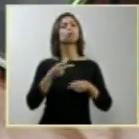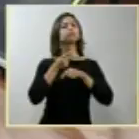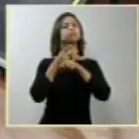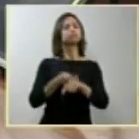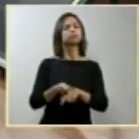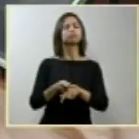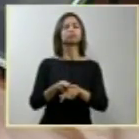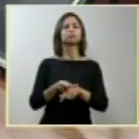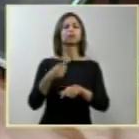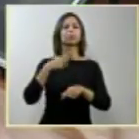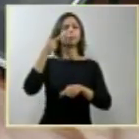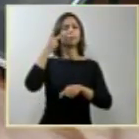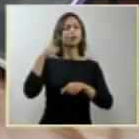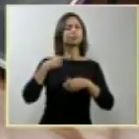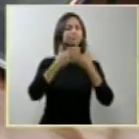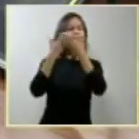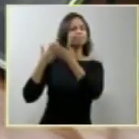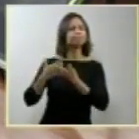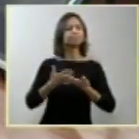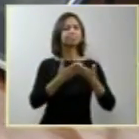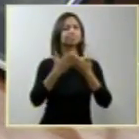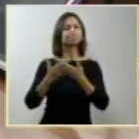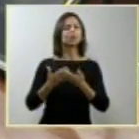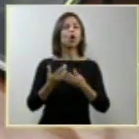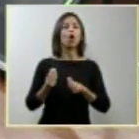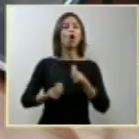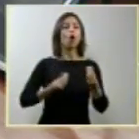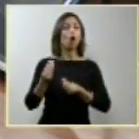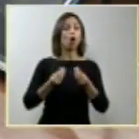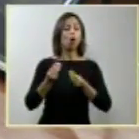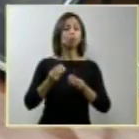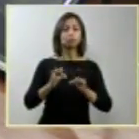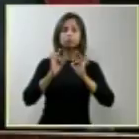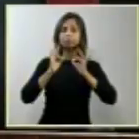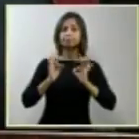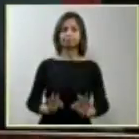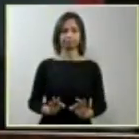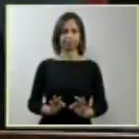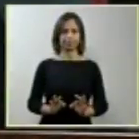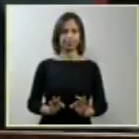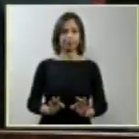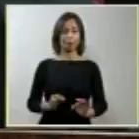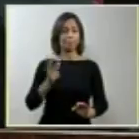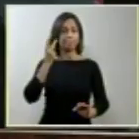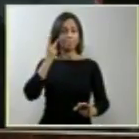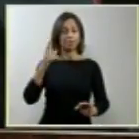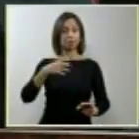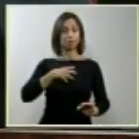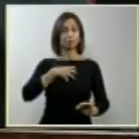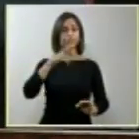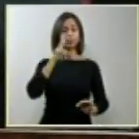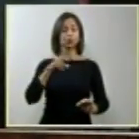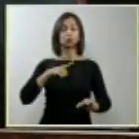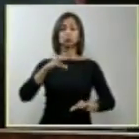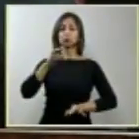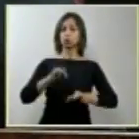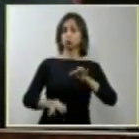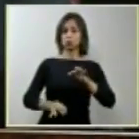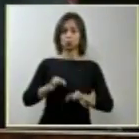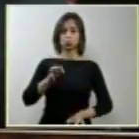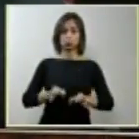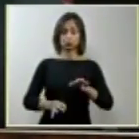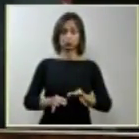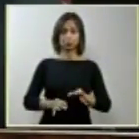da elucidação dos fatos para ter-se no julgamento